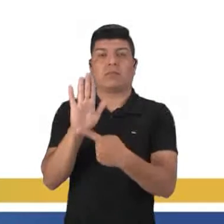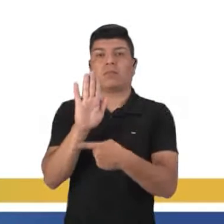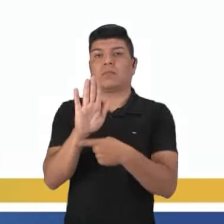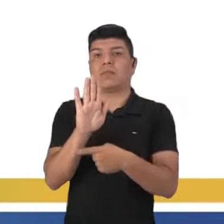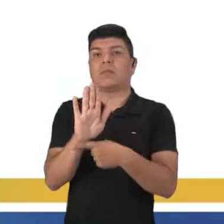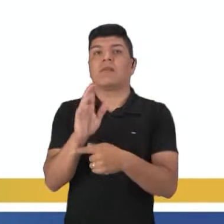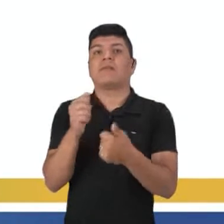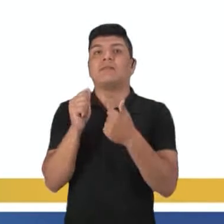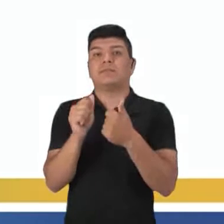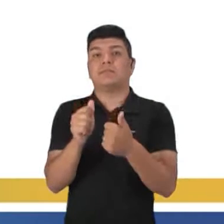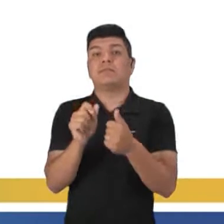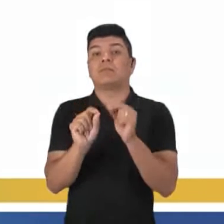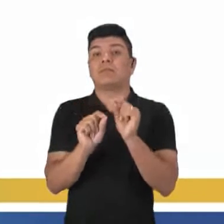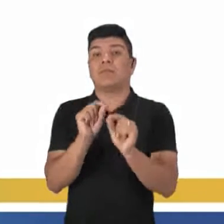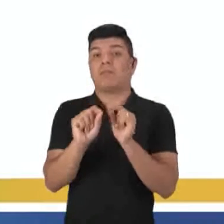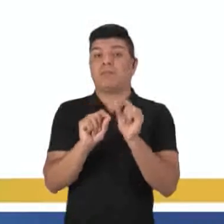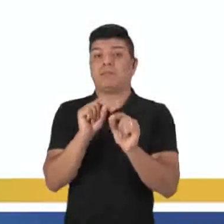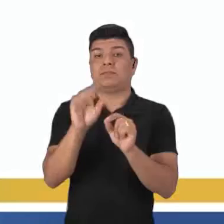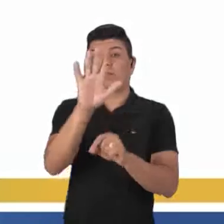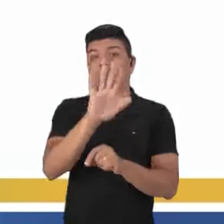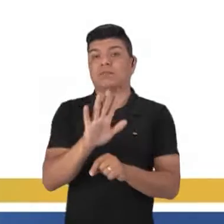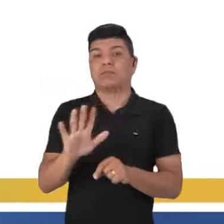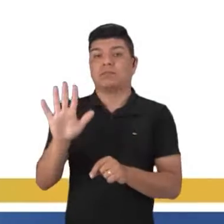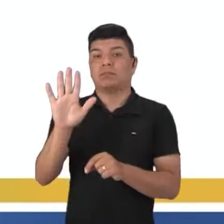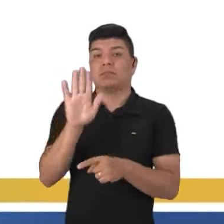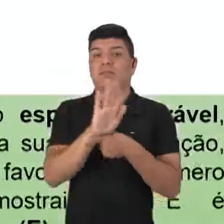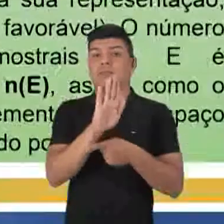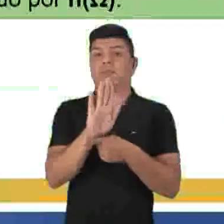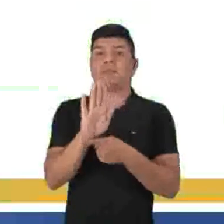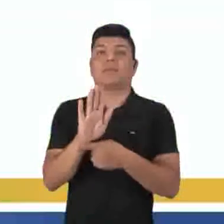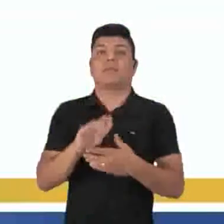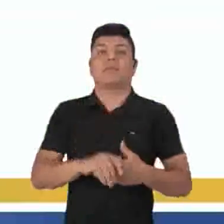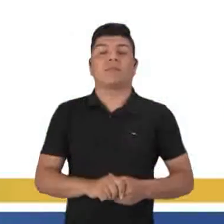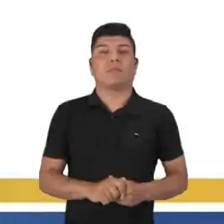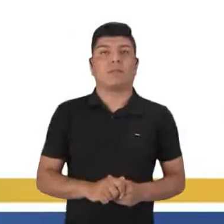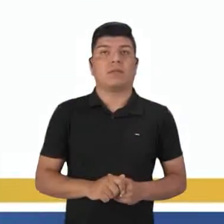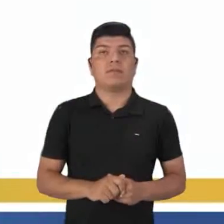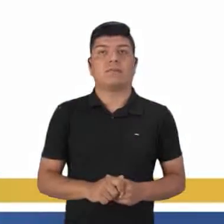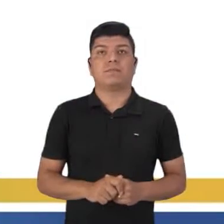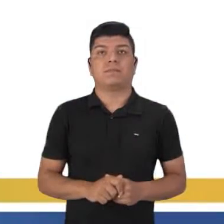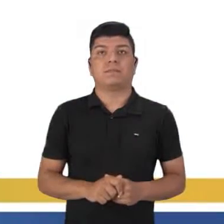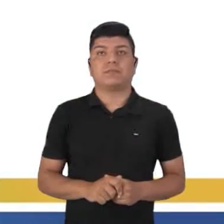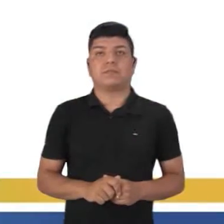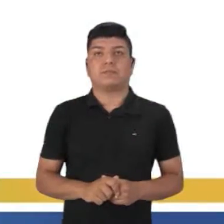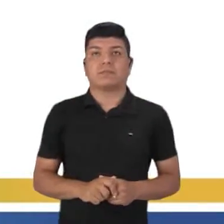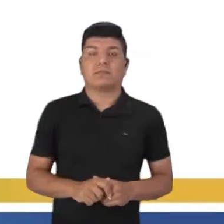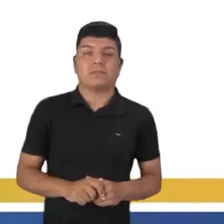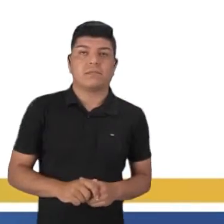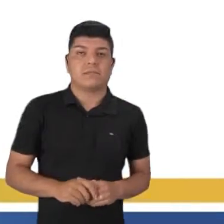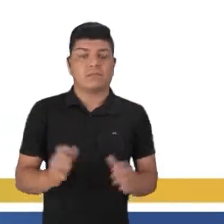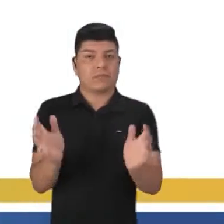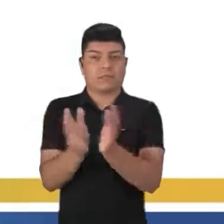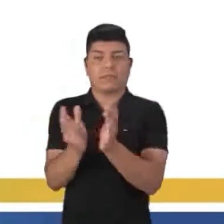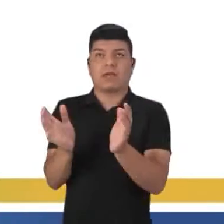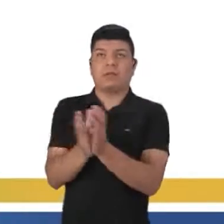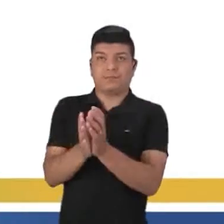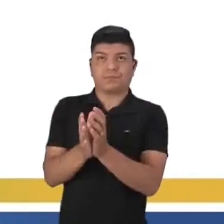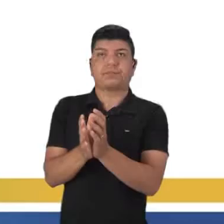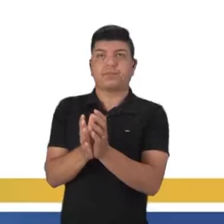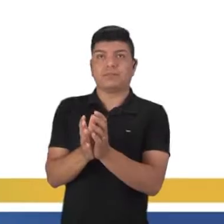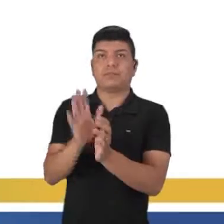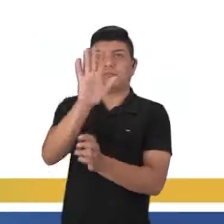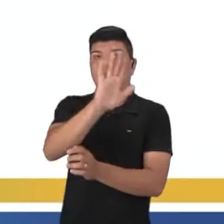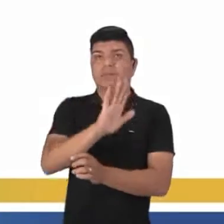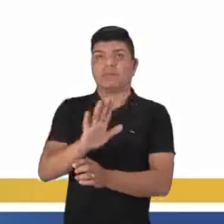favorecem-nos aí, é chamado de espaço favorável. Então, para o conjunto espaço